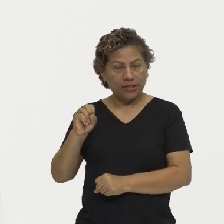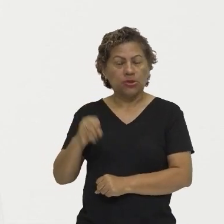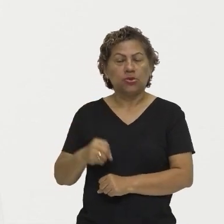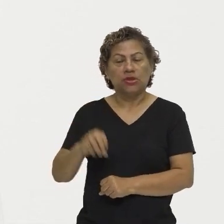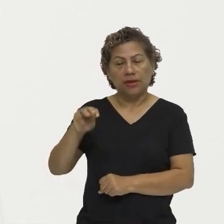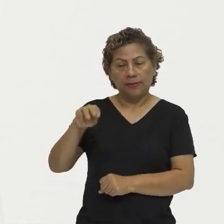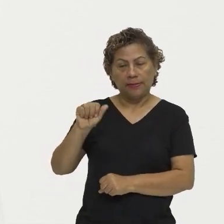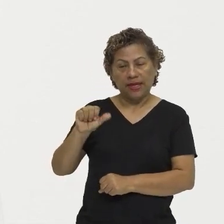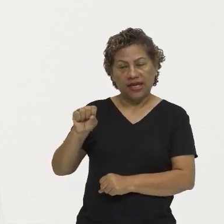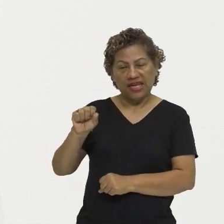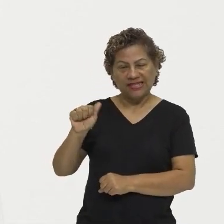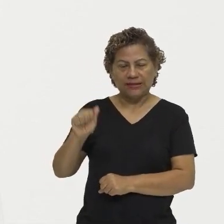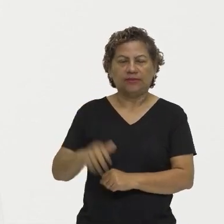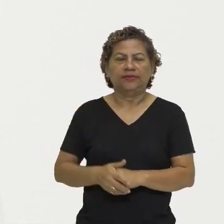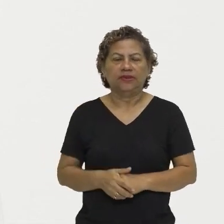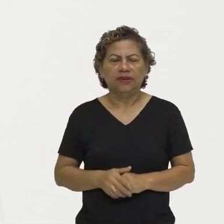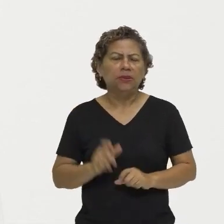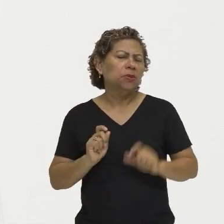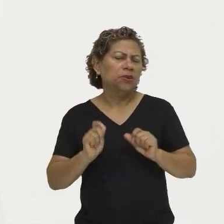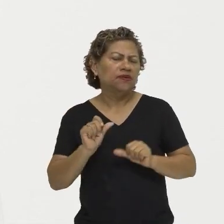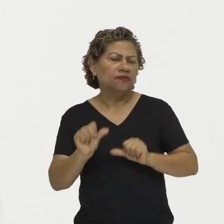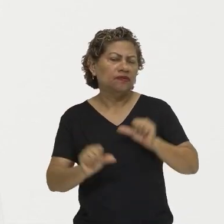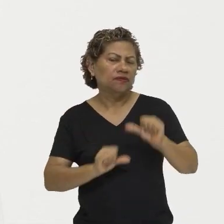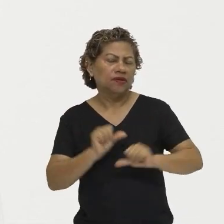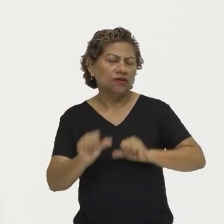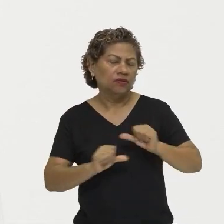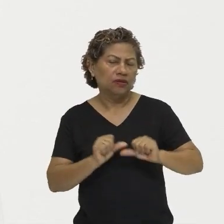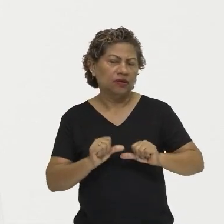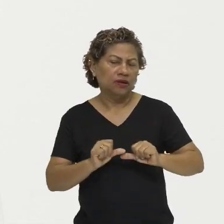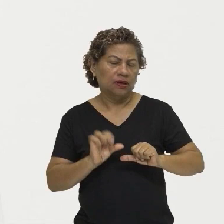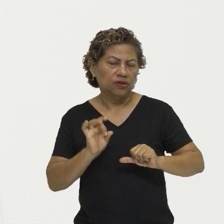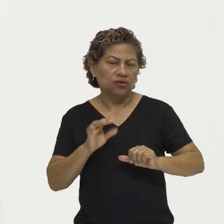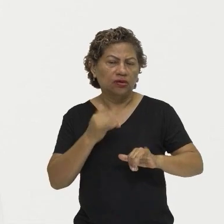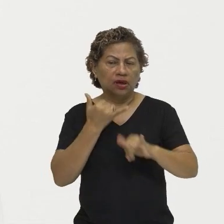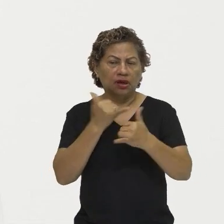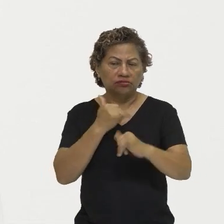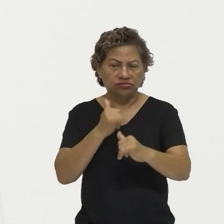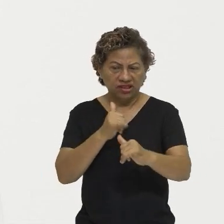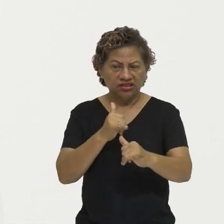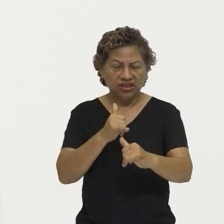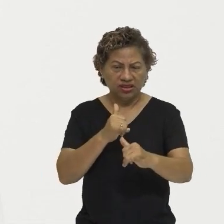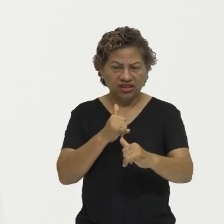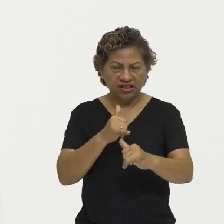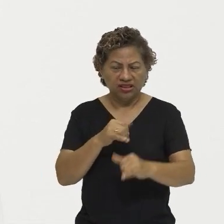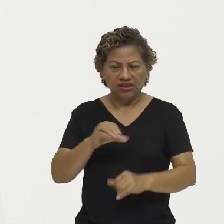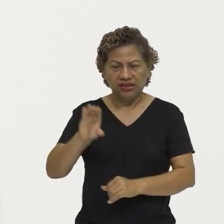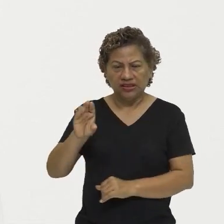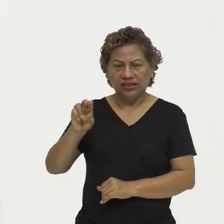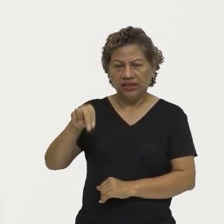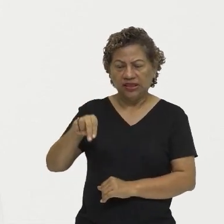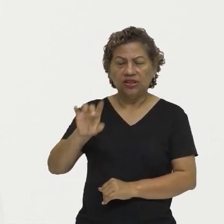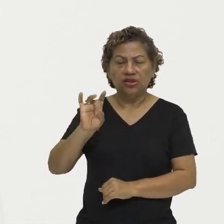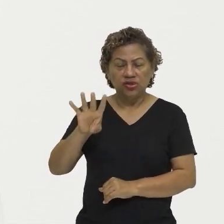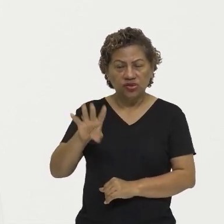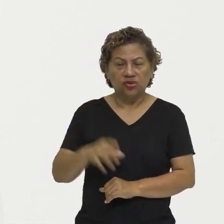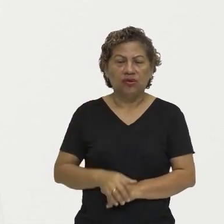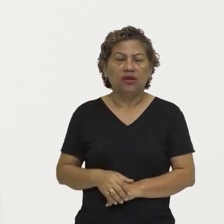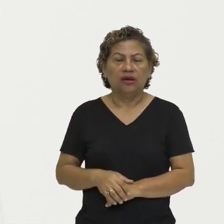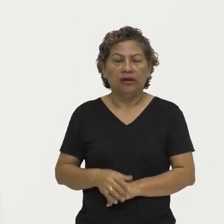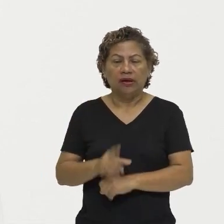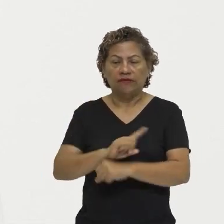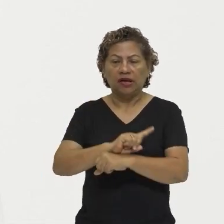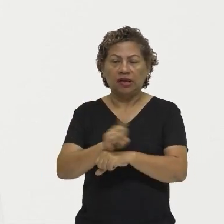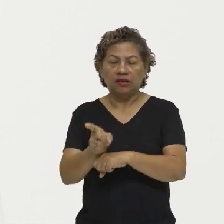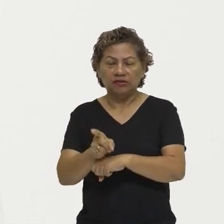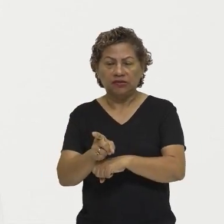de característica para o cálculo da energia cinética nesses dois pontos é exatamente a velocidade. Então, no ponto